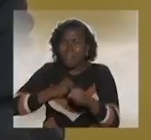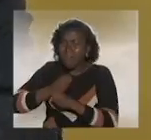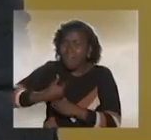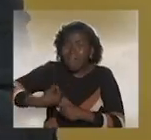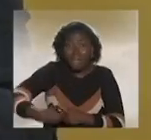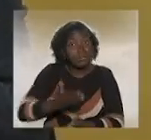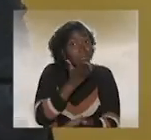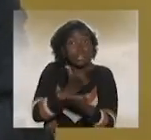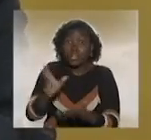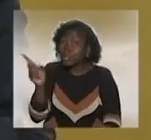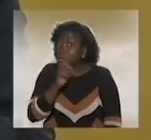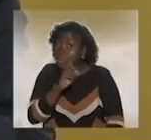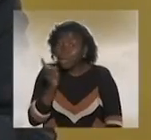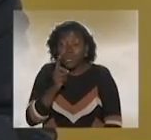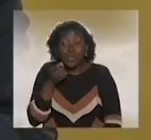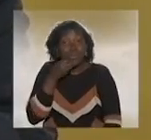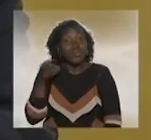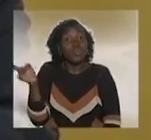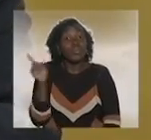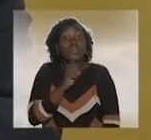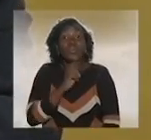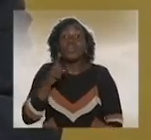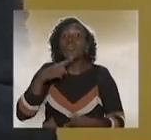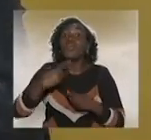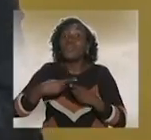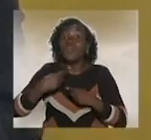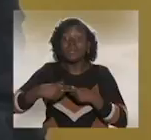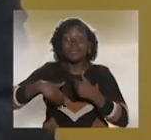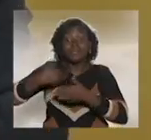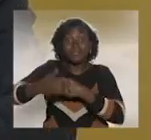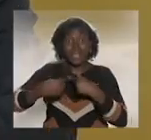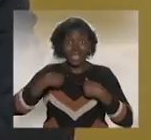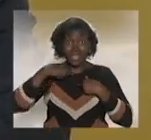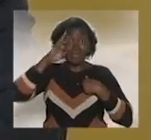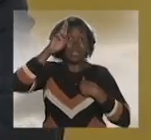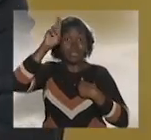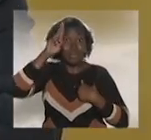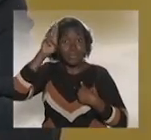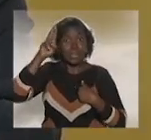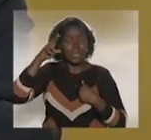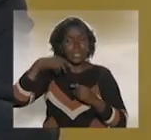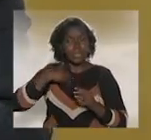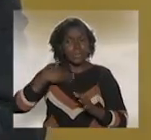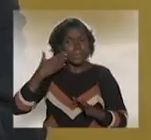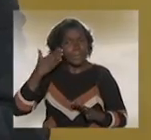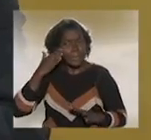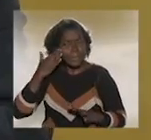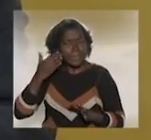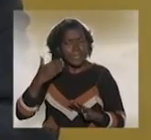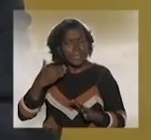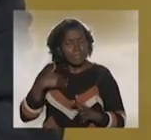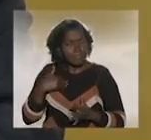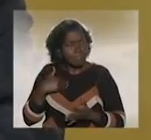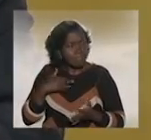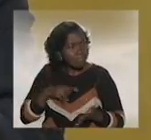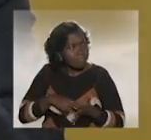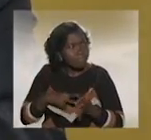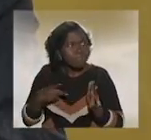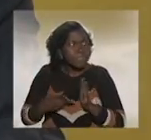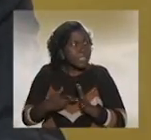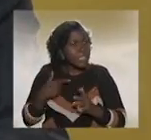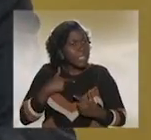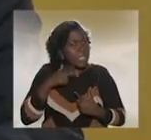décadas. Isso não é saudável, porque cada vez mais esse dirigente começa a entender, começa a interpretar que ele não é